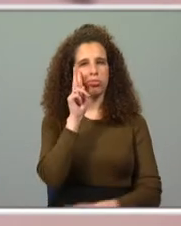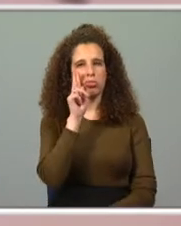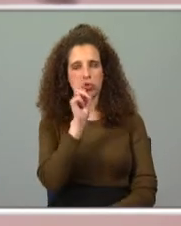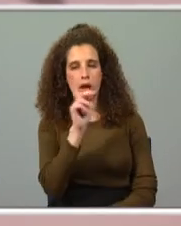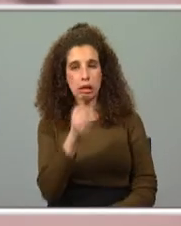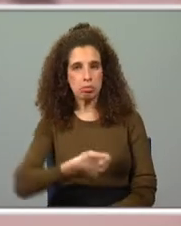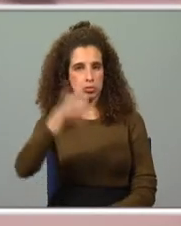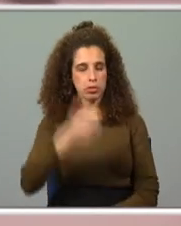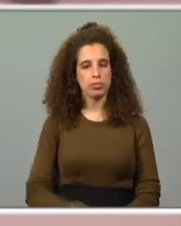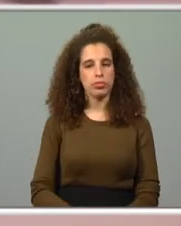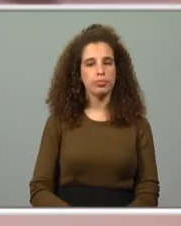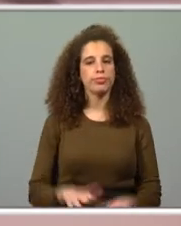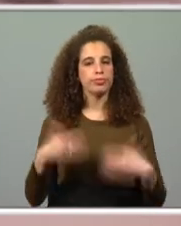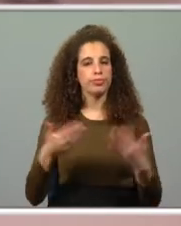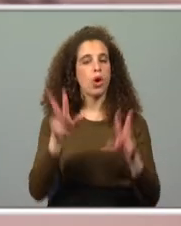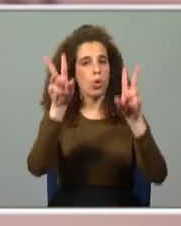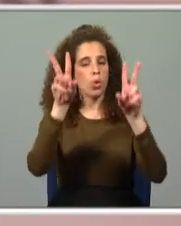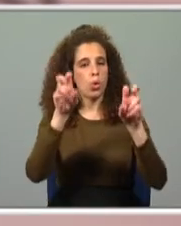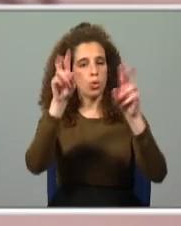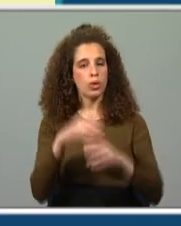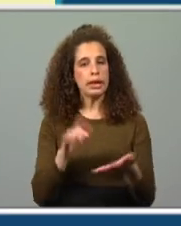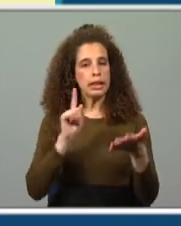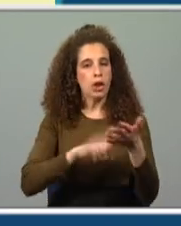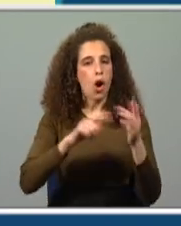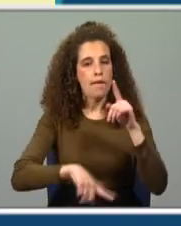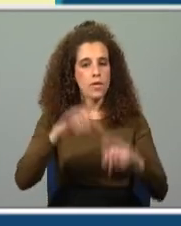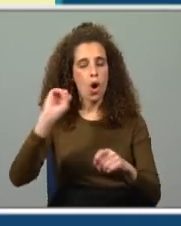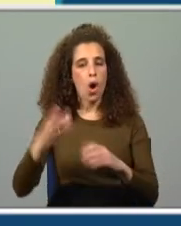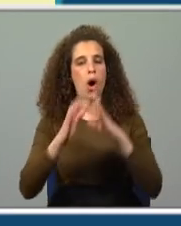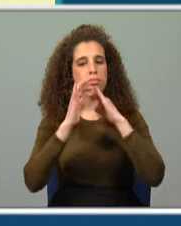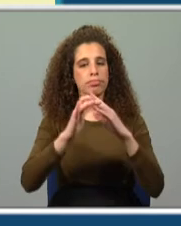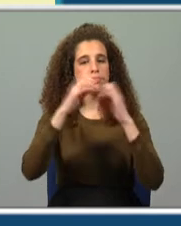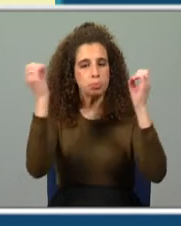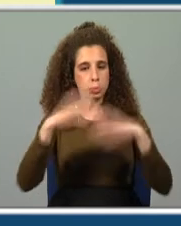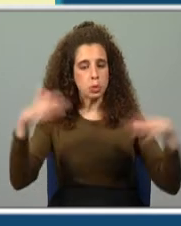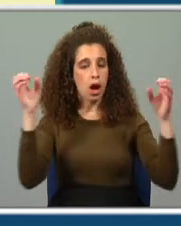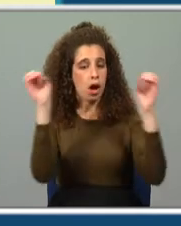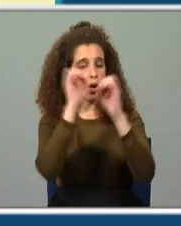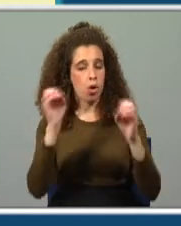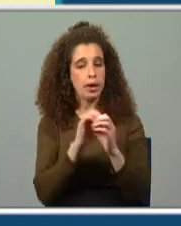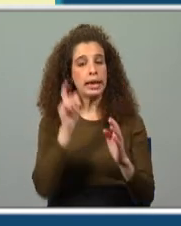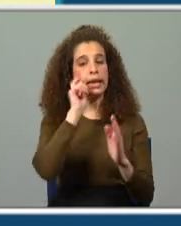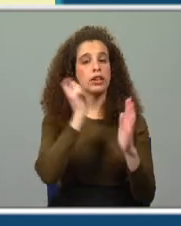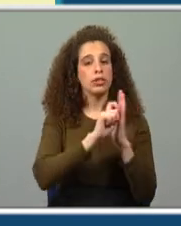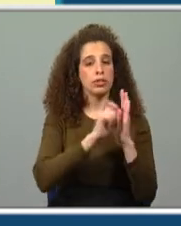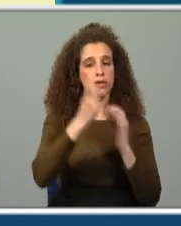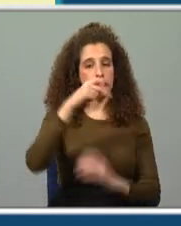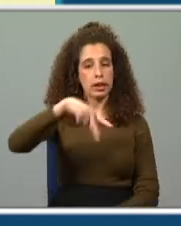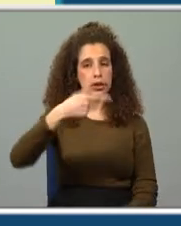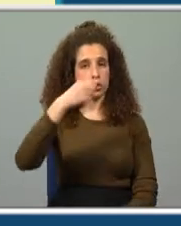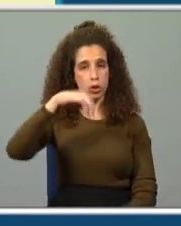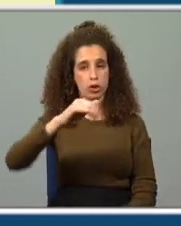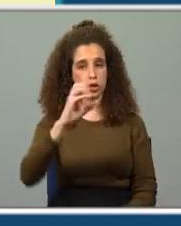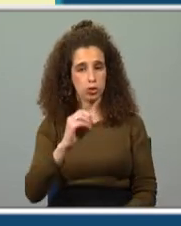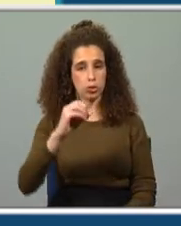aqui melhor. Então, o título é Toque e Foge ou Flauta Sem Mágica, o autor é António